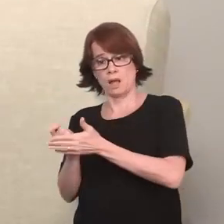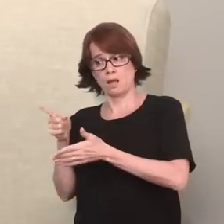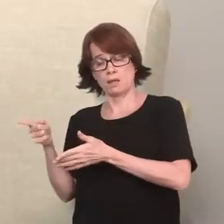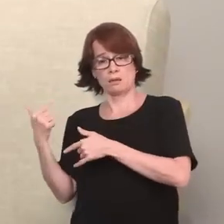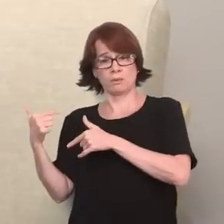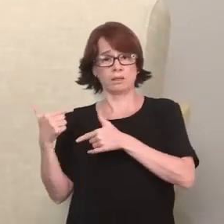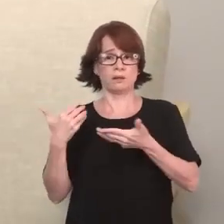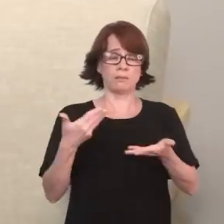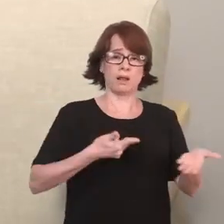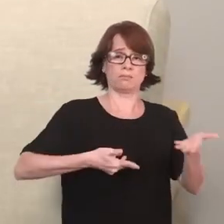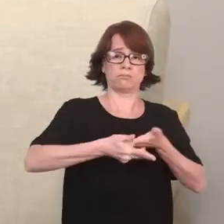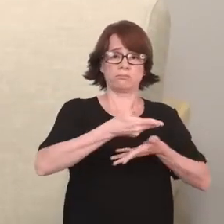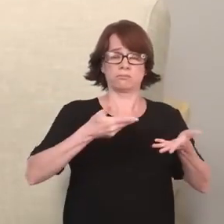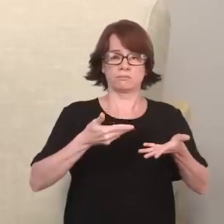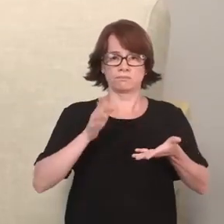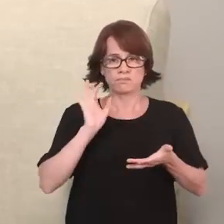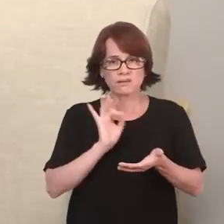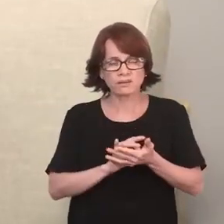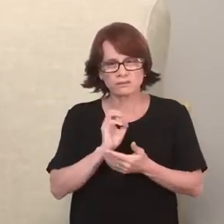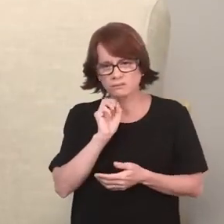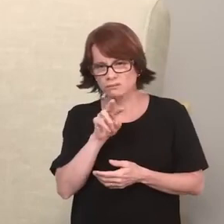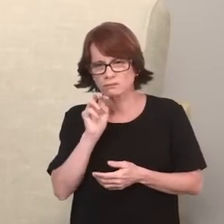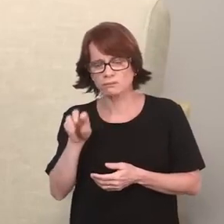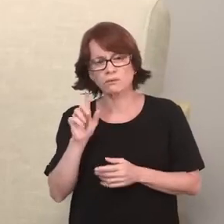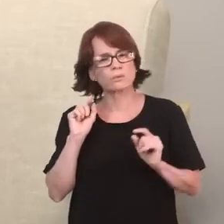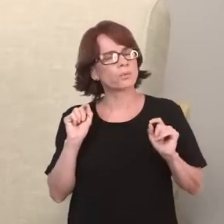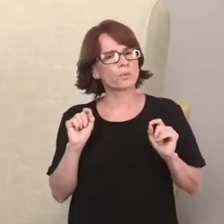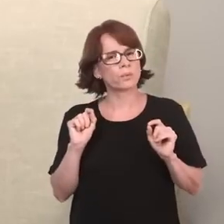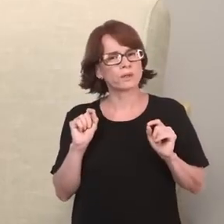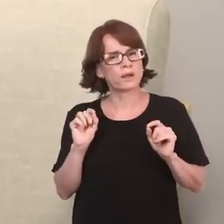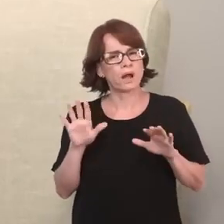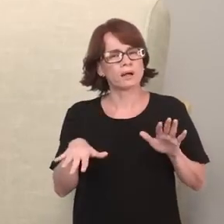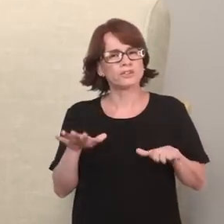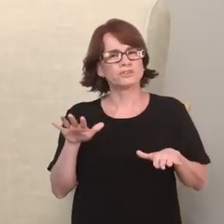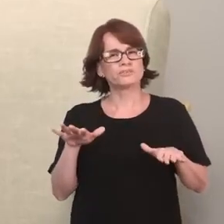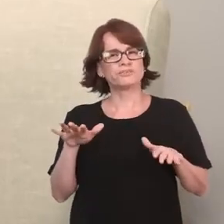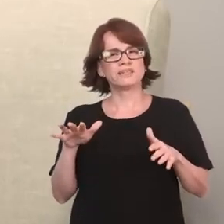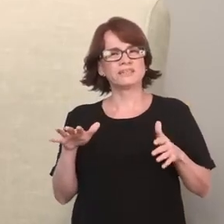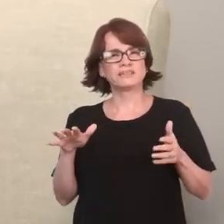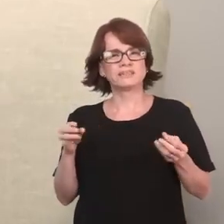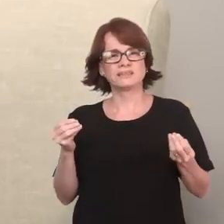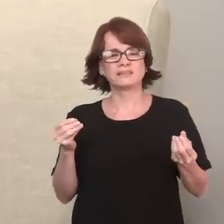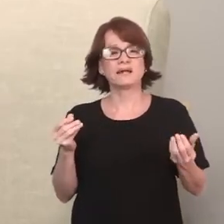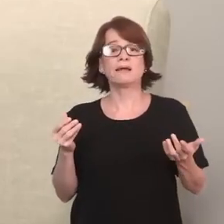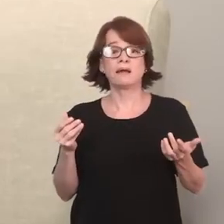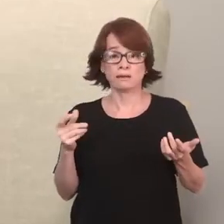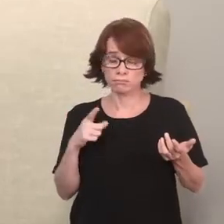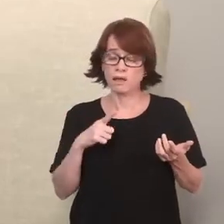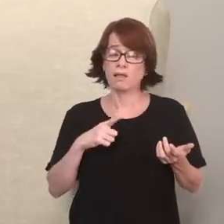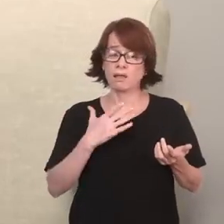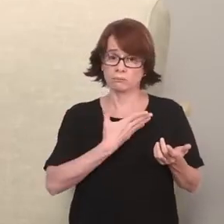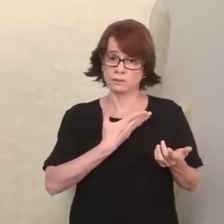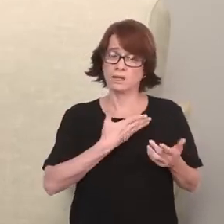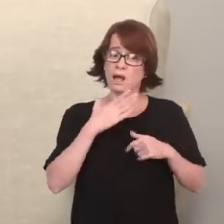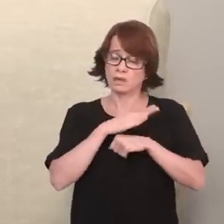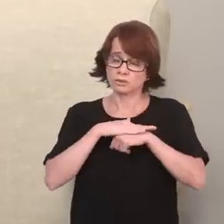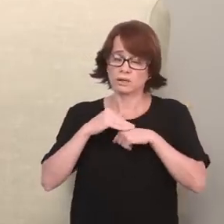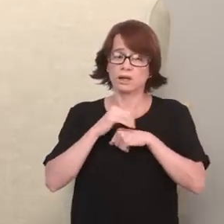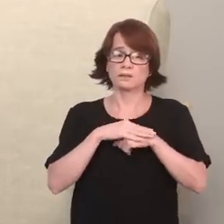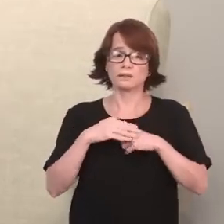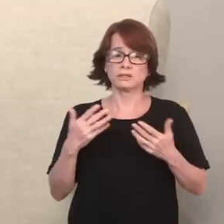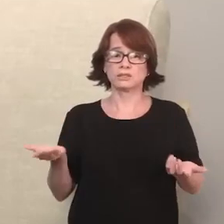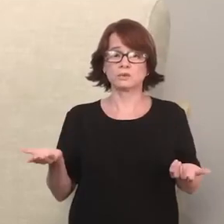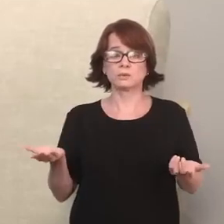na verdade, e o que a gente observa muito é relação, muitas vezes, até de amizade,